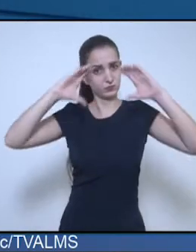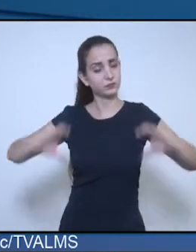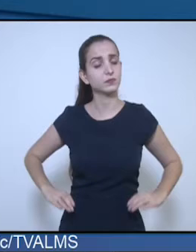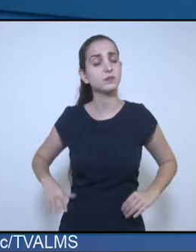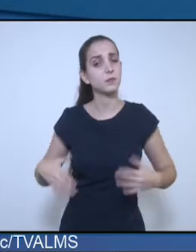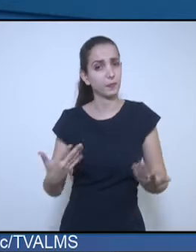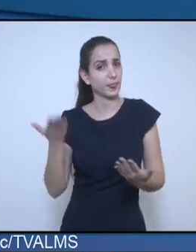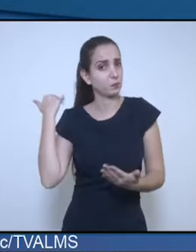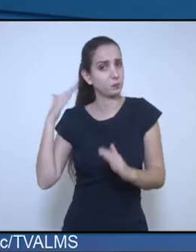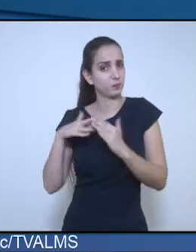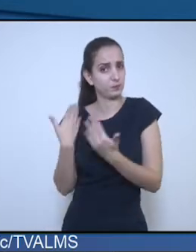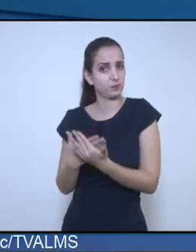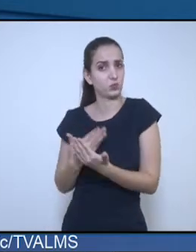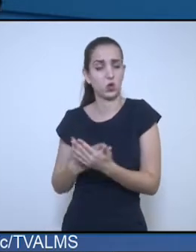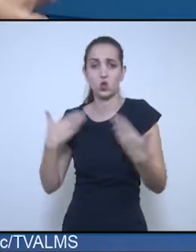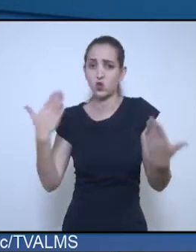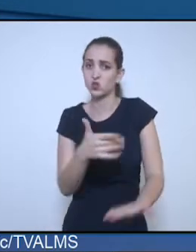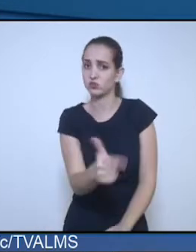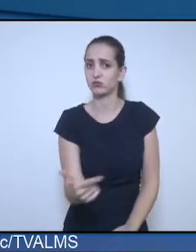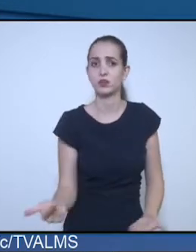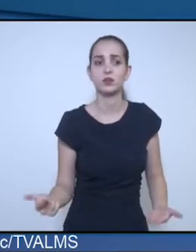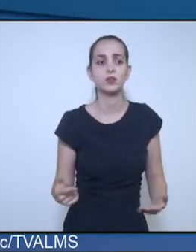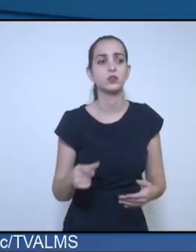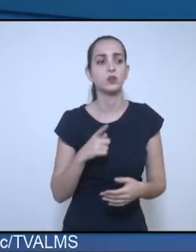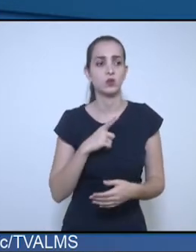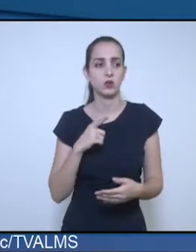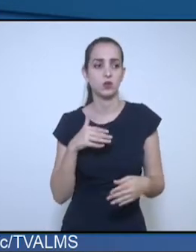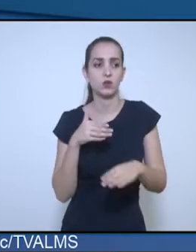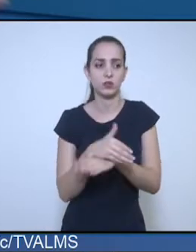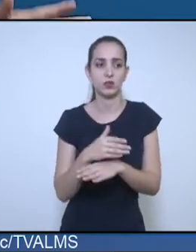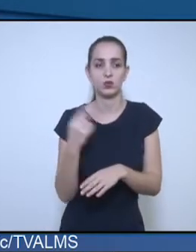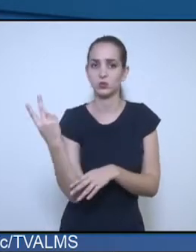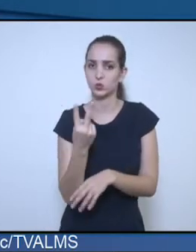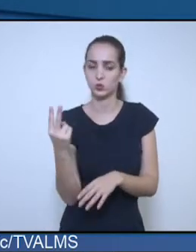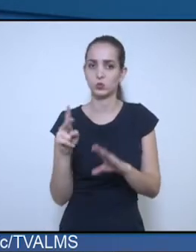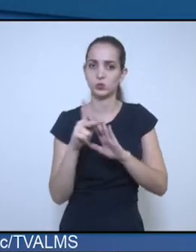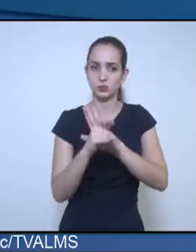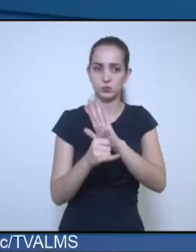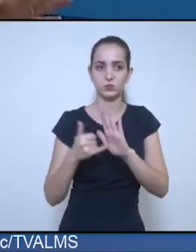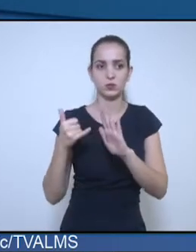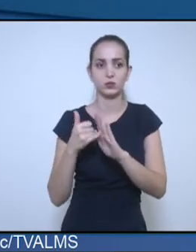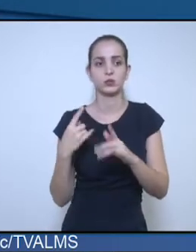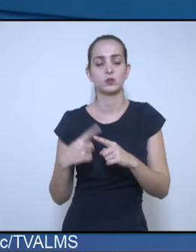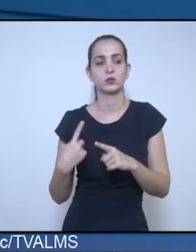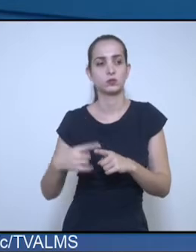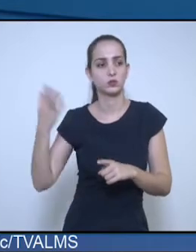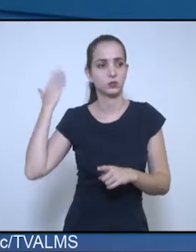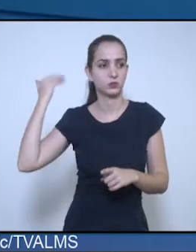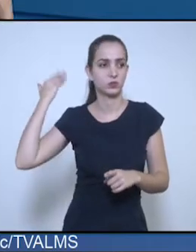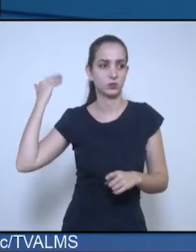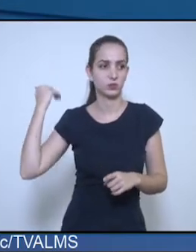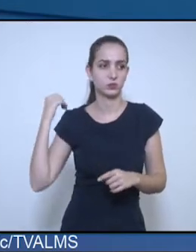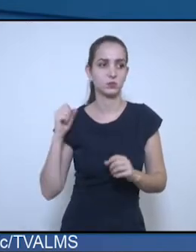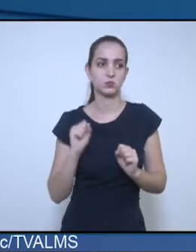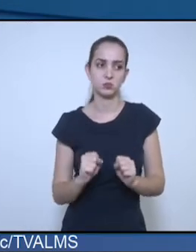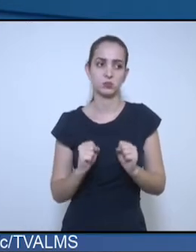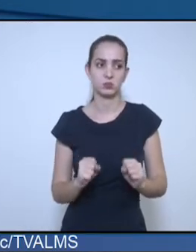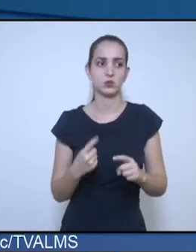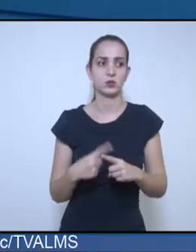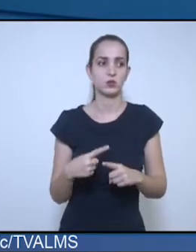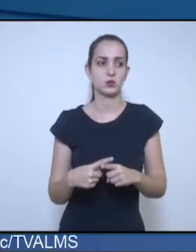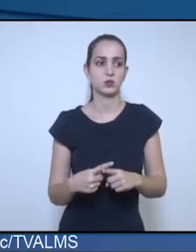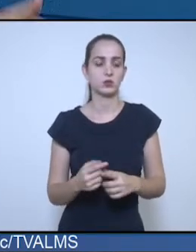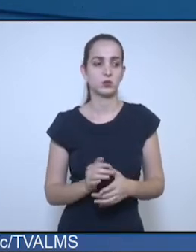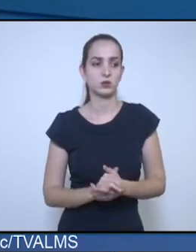entrei com 2 projetos, parece franciscano, mas eu entrei porque no meu tempo era assim, determinando